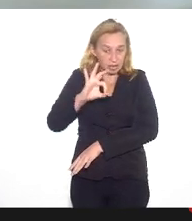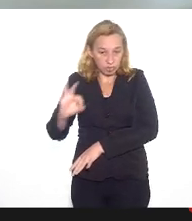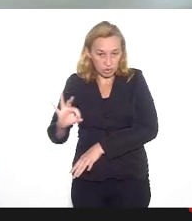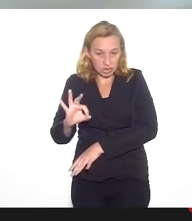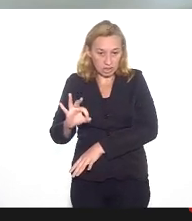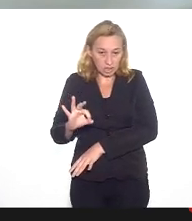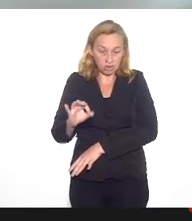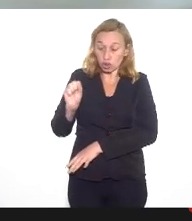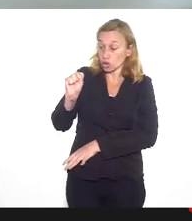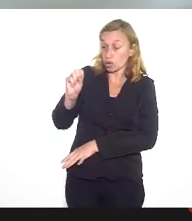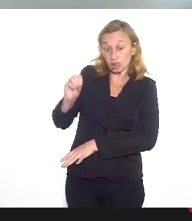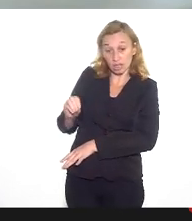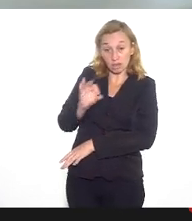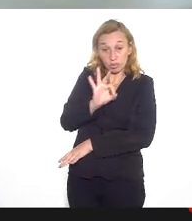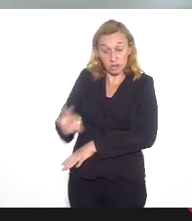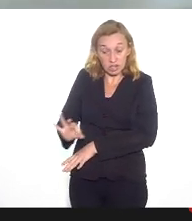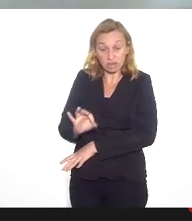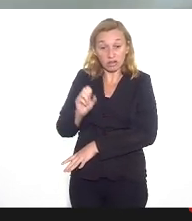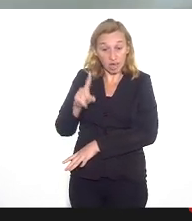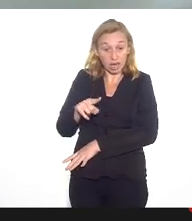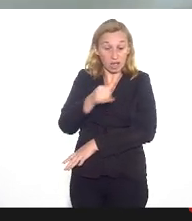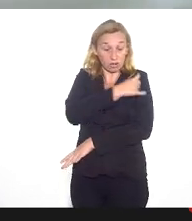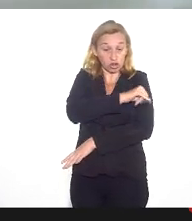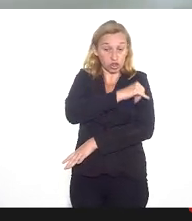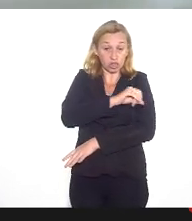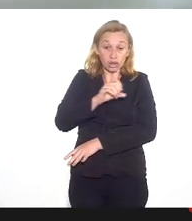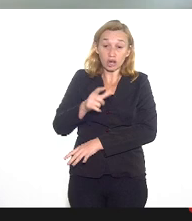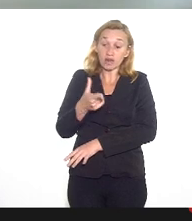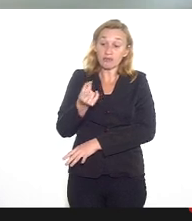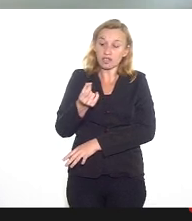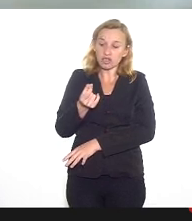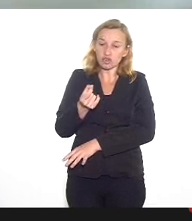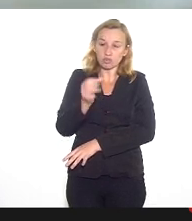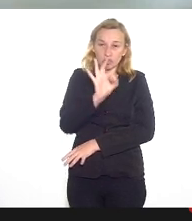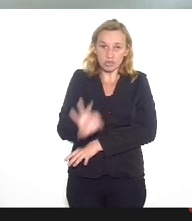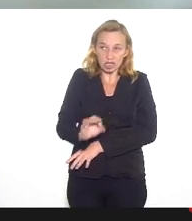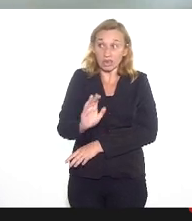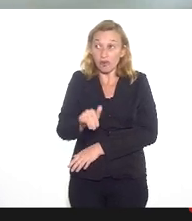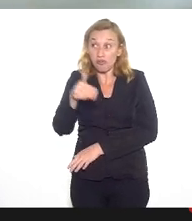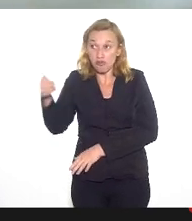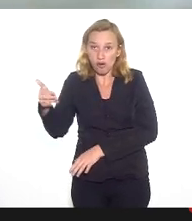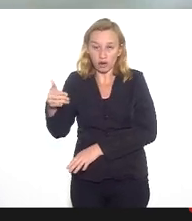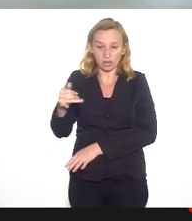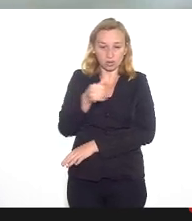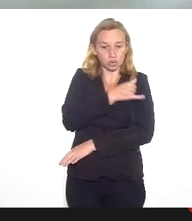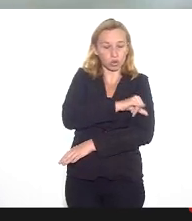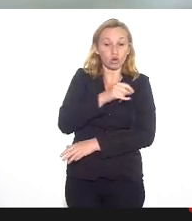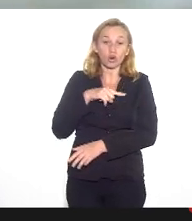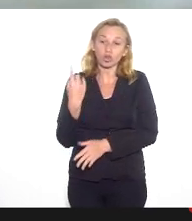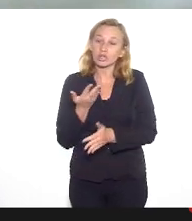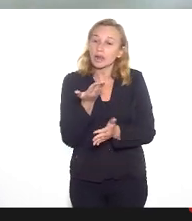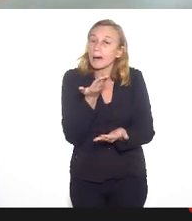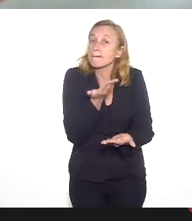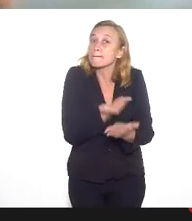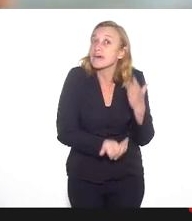Rio de Janeiro, 20% é fora do Rio de Janeiro. Então, nós estaríamos perdendo